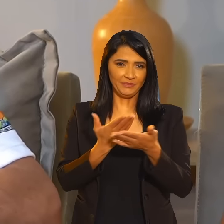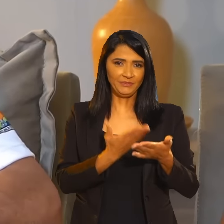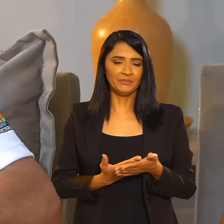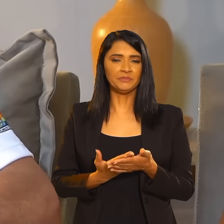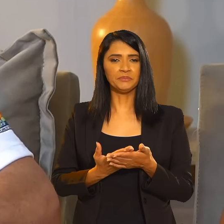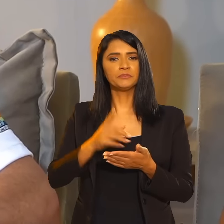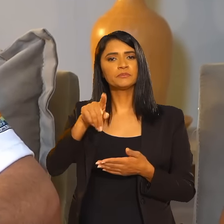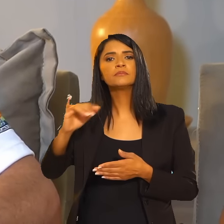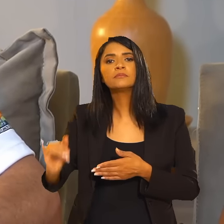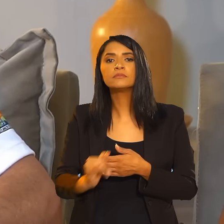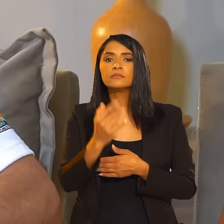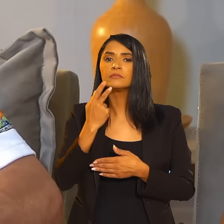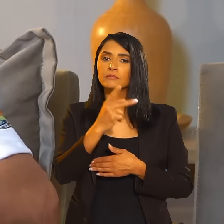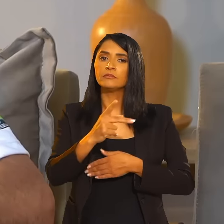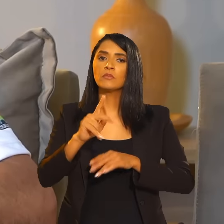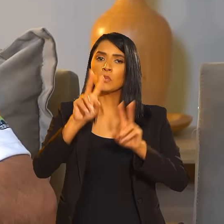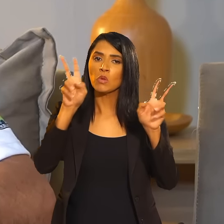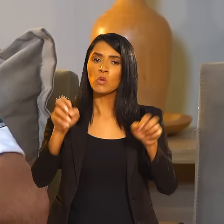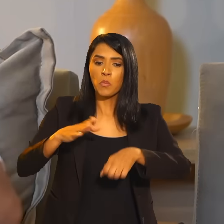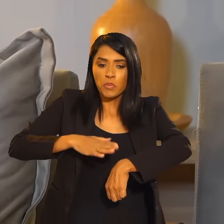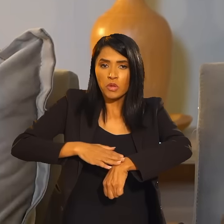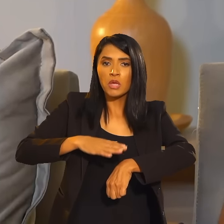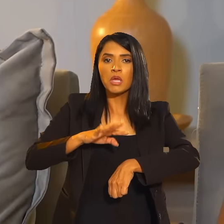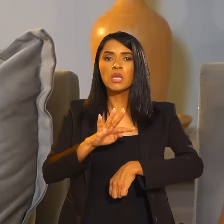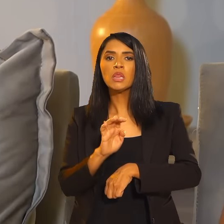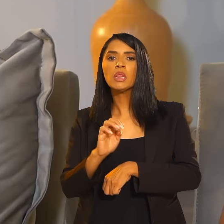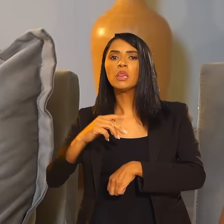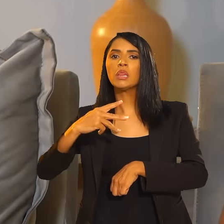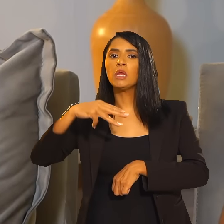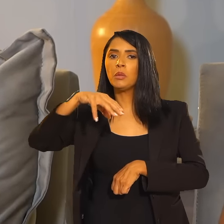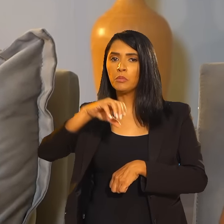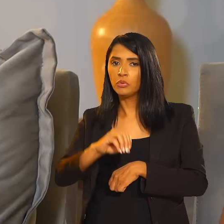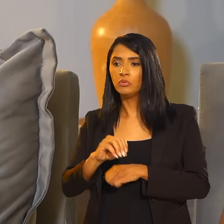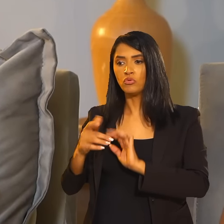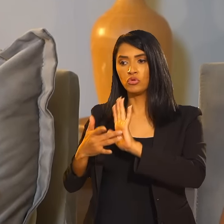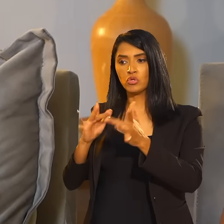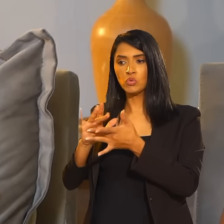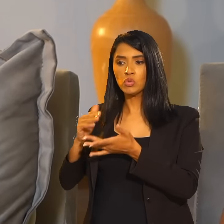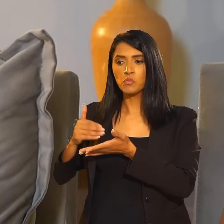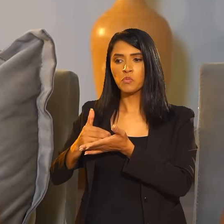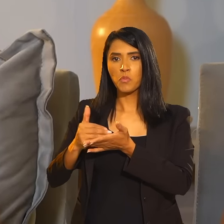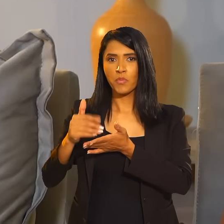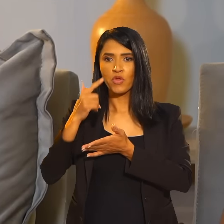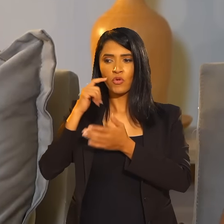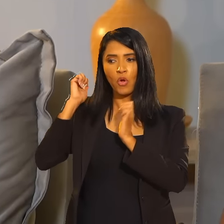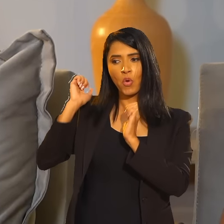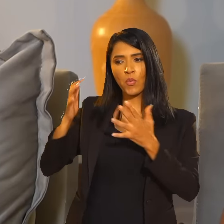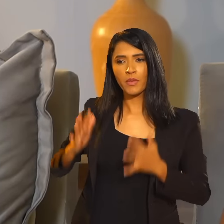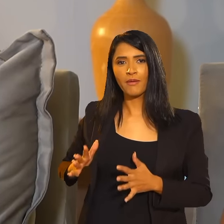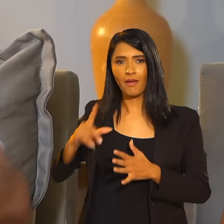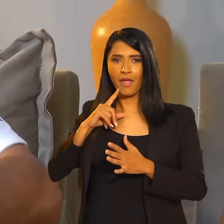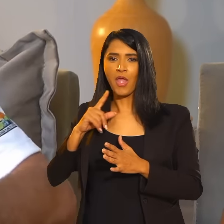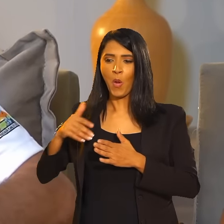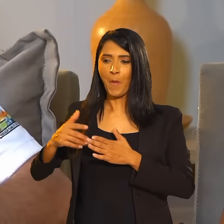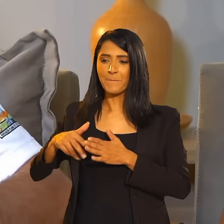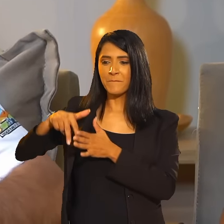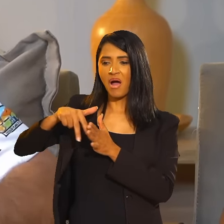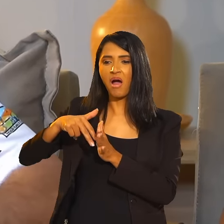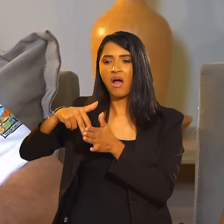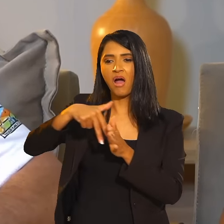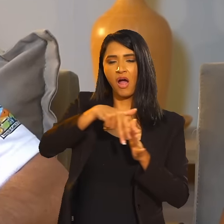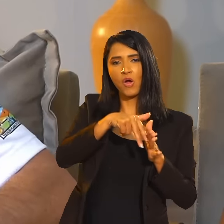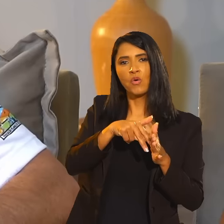mas é interessante porque ele falou questão do tempo. E Jesus estava começando o ministério ali. Ele afastou o barquinho e começou a contar essa parábola, né?